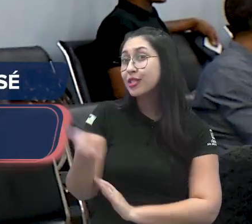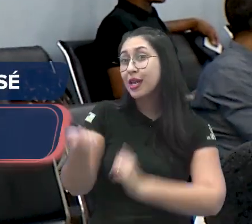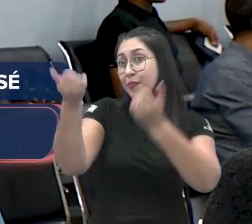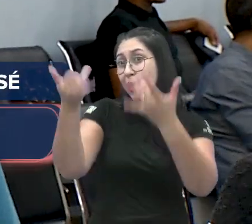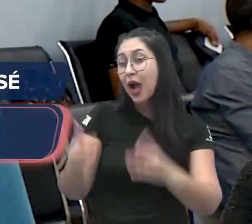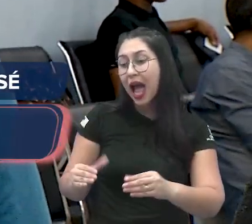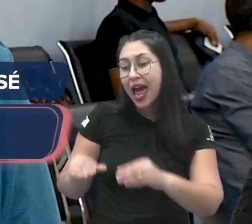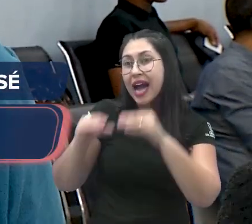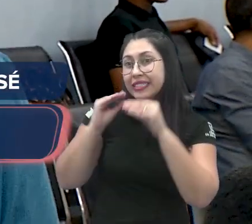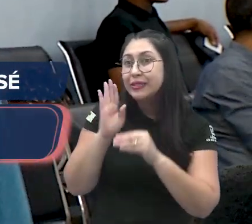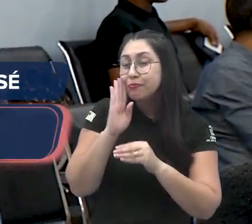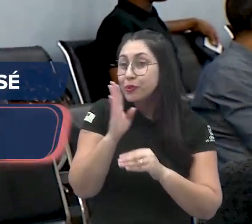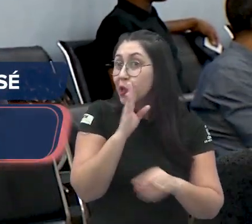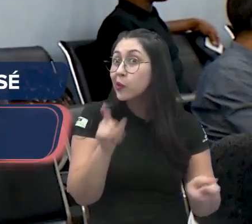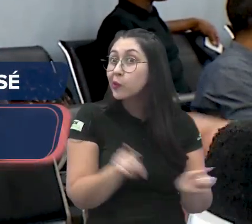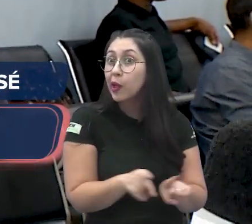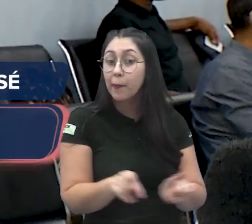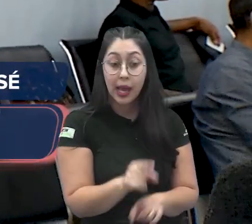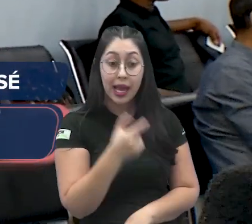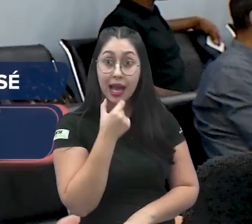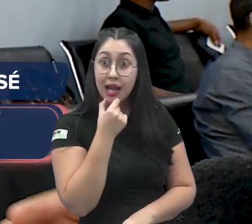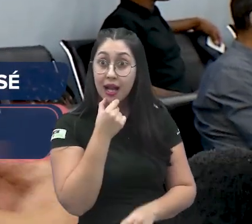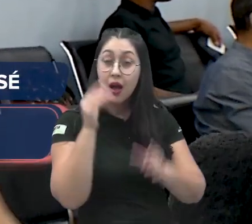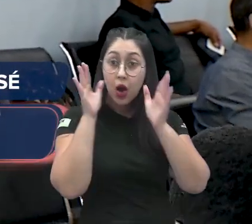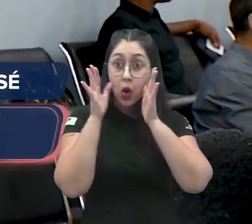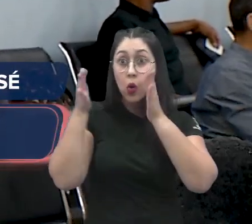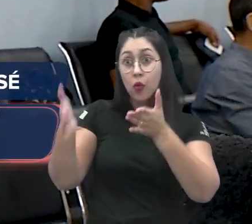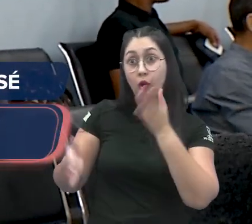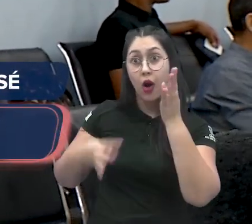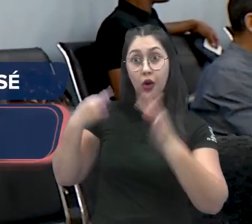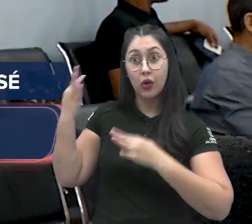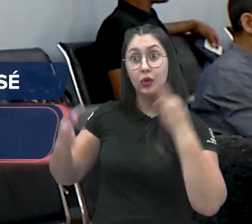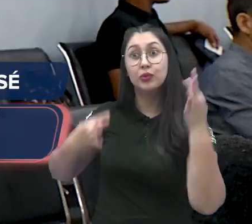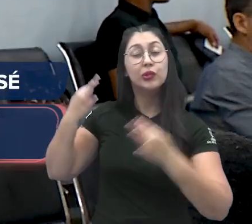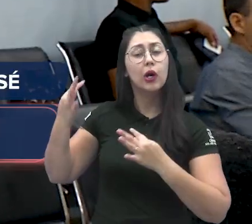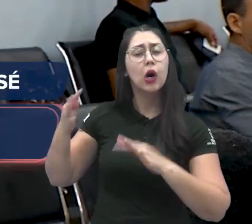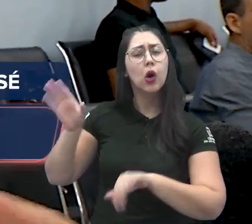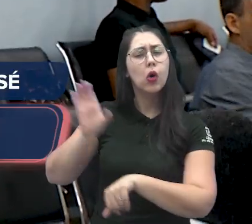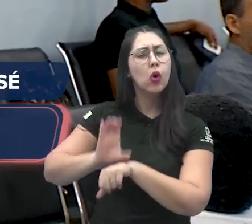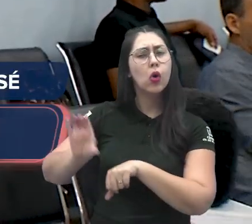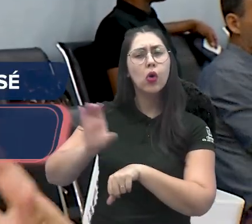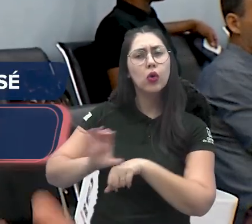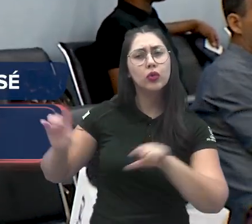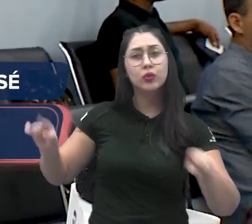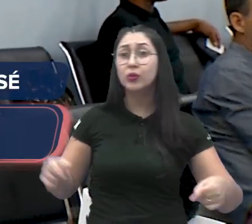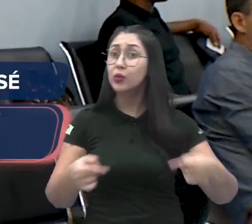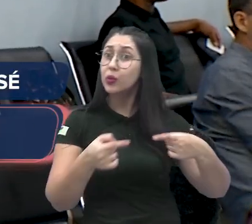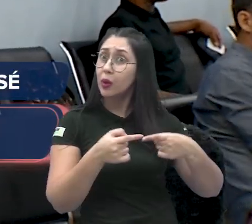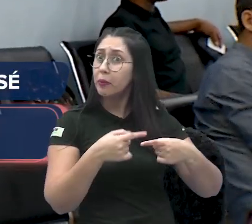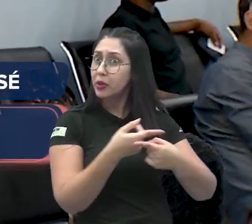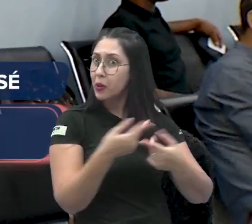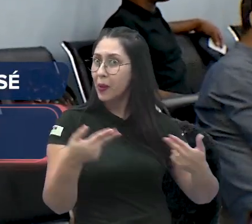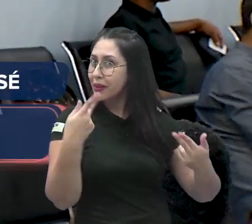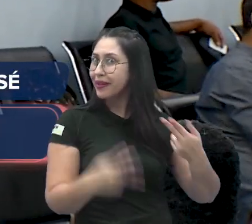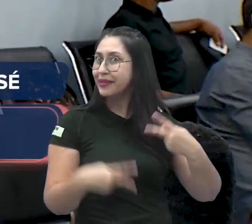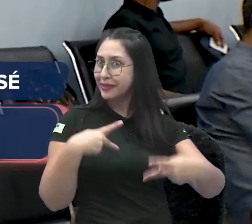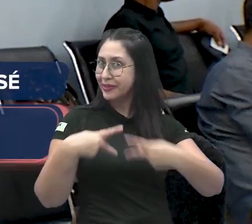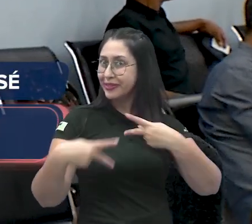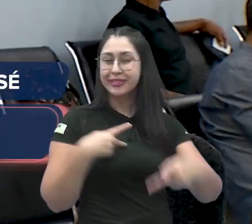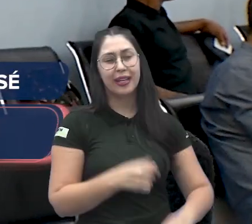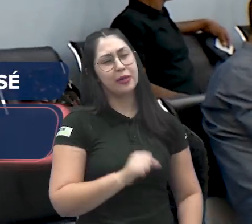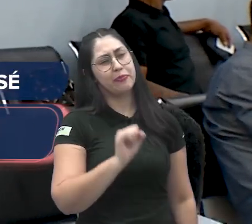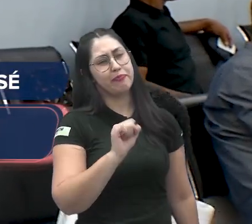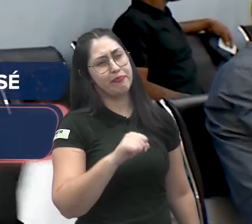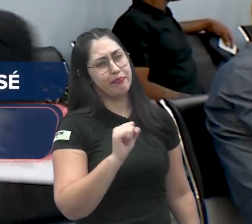olhada, você falou sobre o sanduíche de boteco, falou sobre o inglês, que é especializado na questão turística. Entendo. Os cursos oferecidos têm a ver com o que São